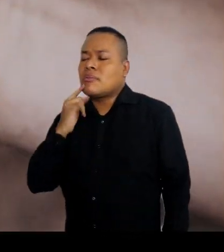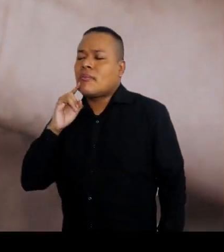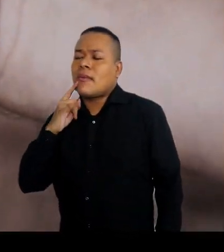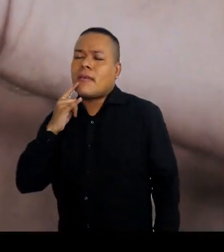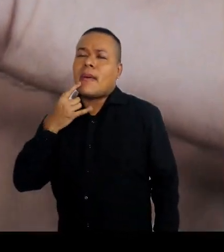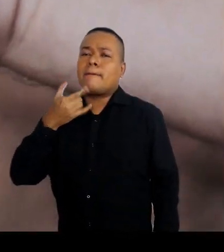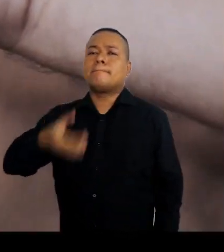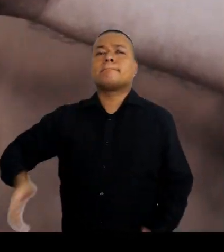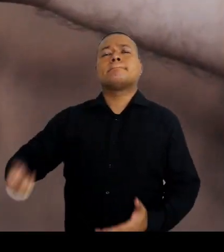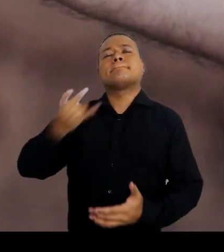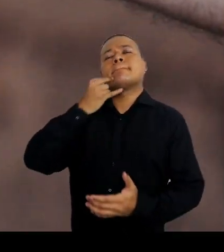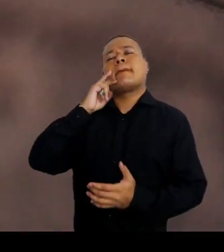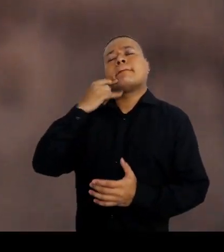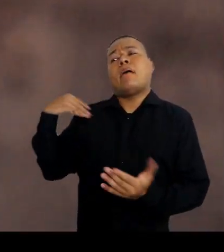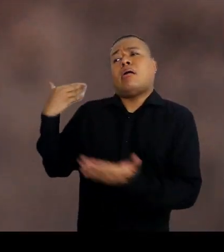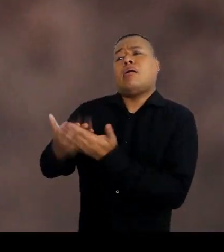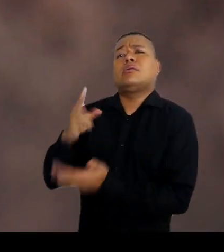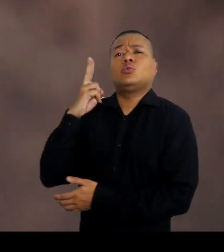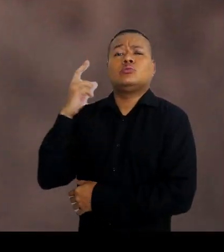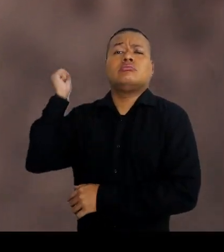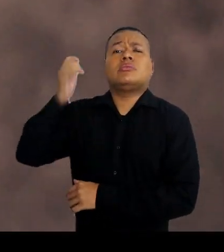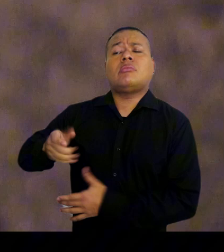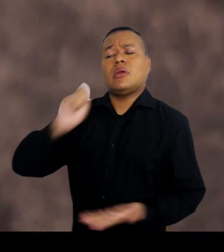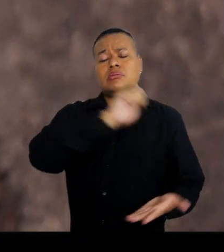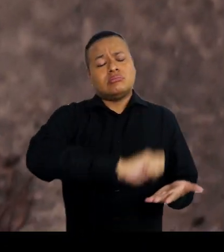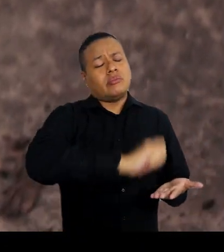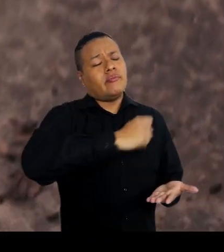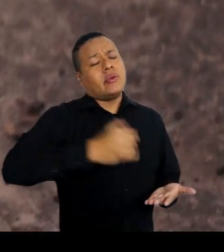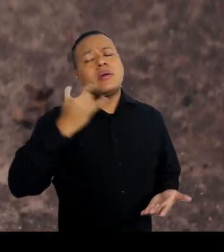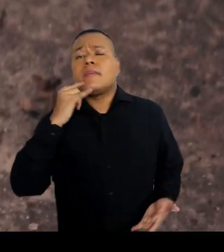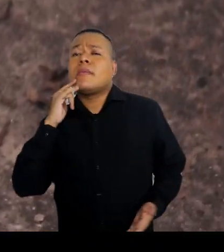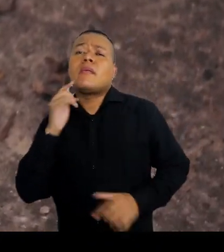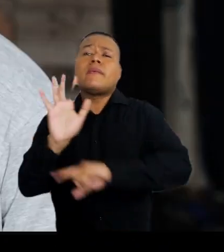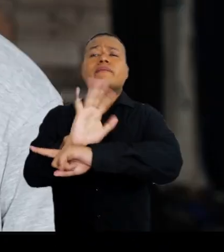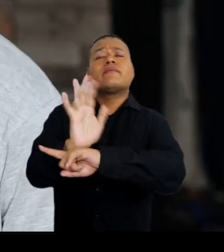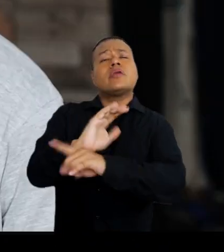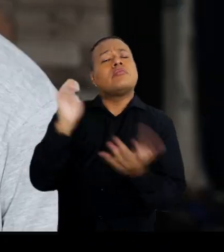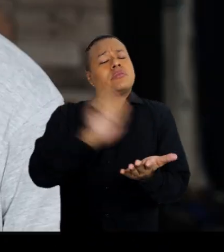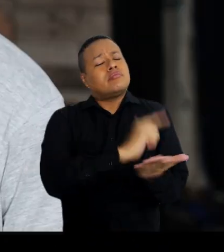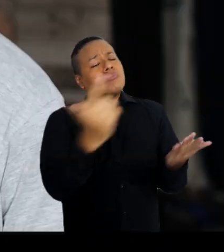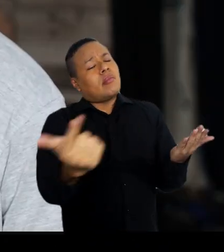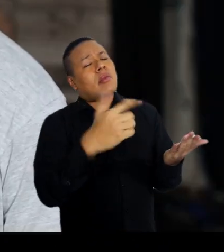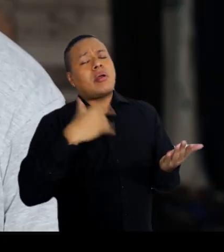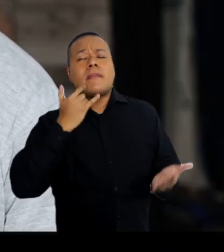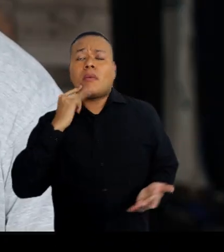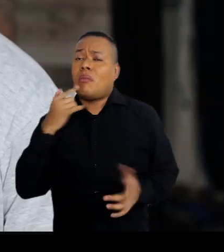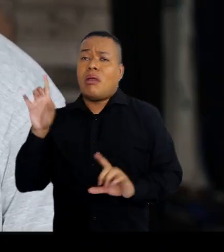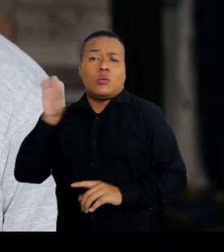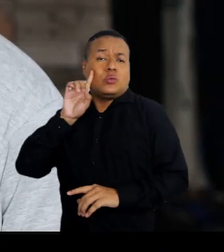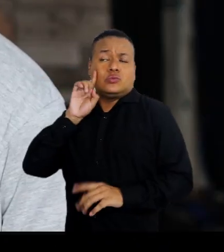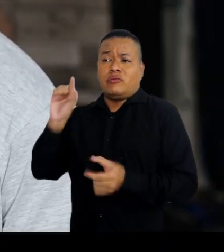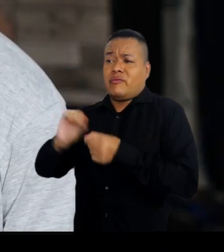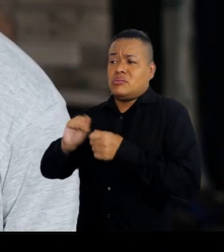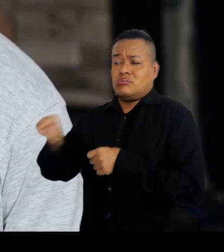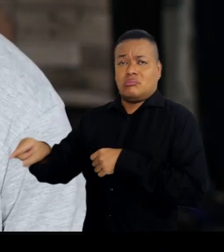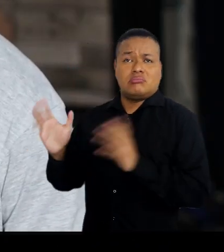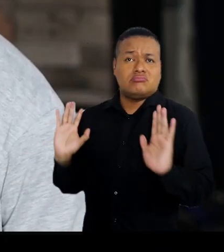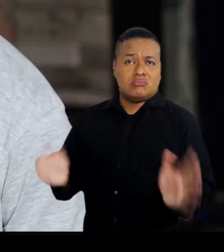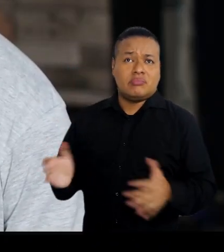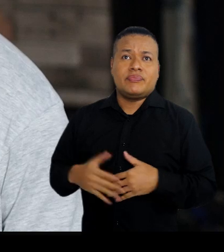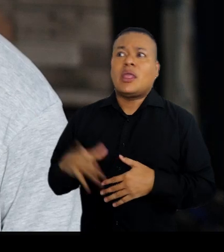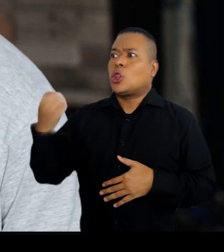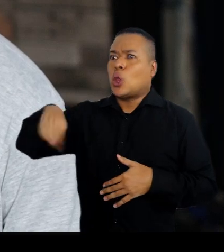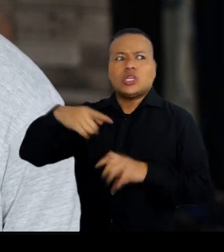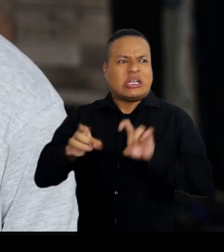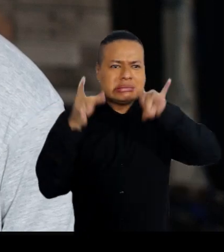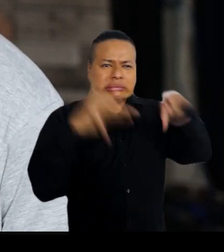cascavel em casa, até 2 horas da manhã, escrevendo, lendo, assistindo filmes, jornais, entendeu? Essa era a rotina dele. A gente já tinha jogado